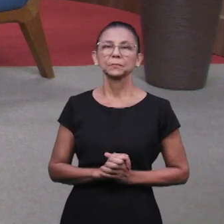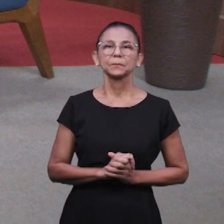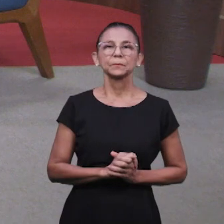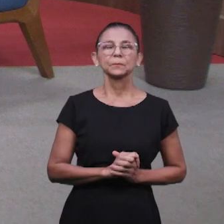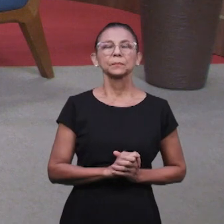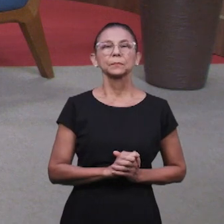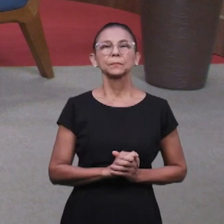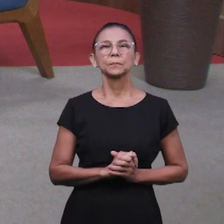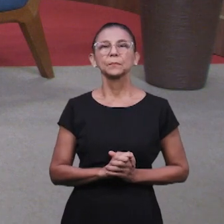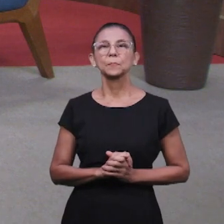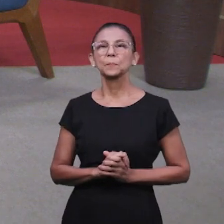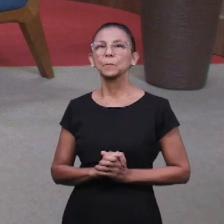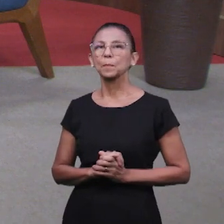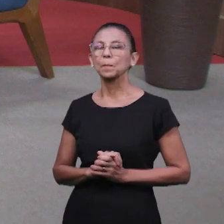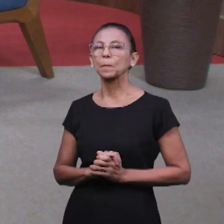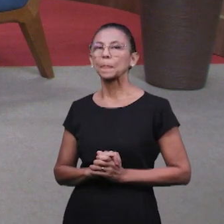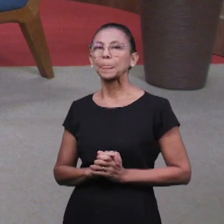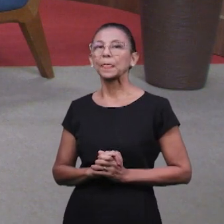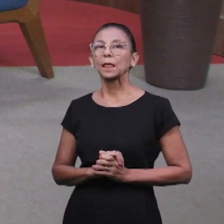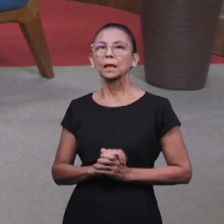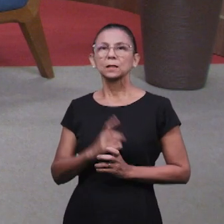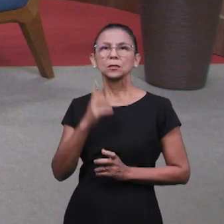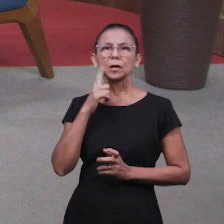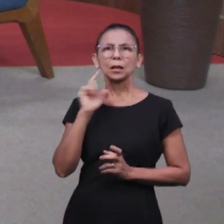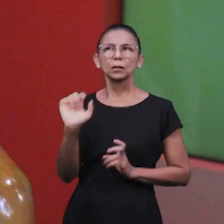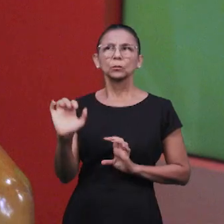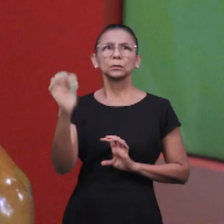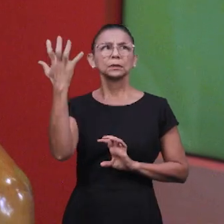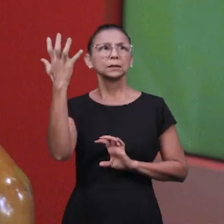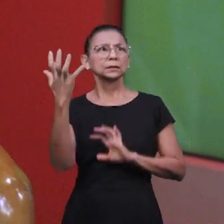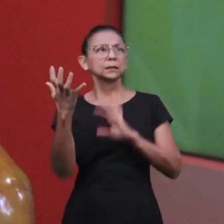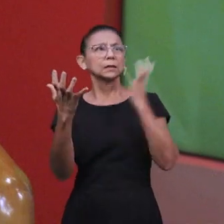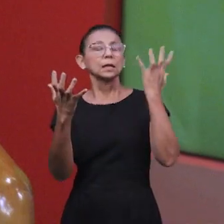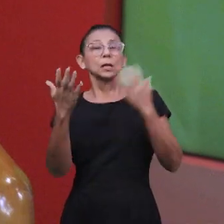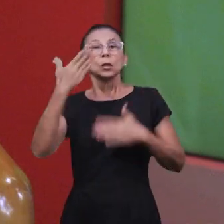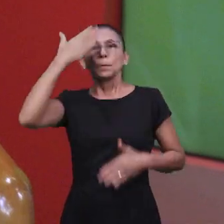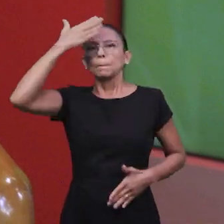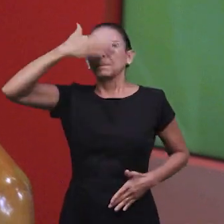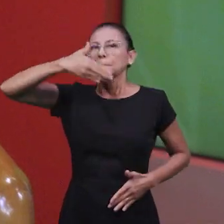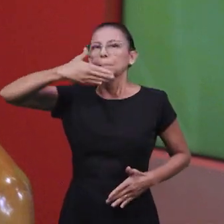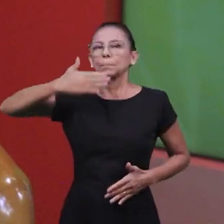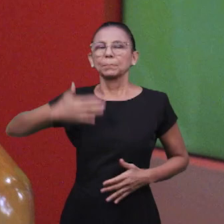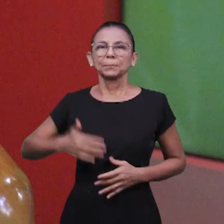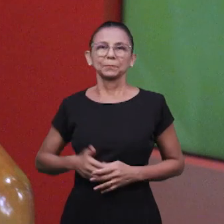a obra recentemente. Os marcadores proféticos